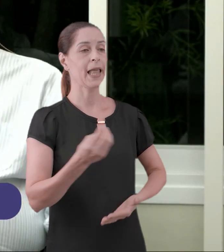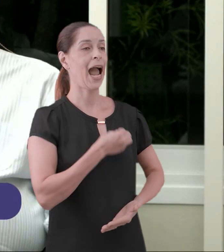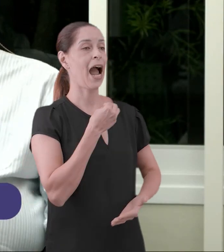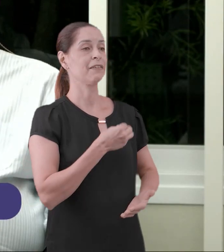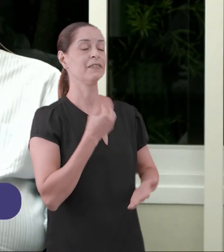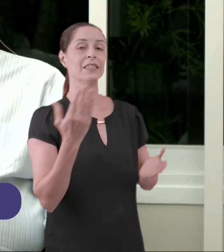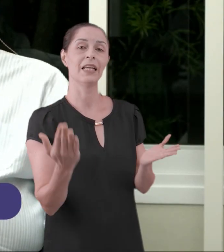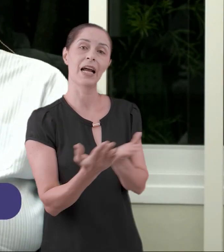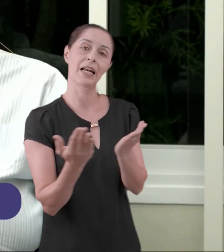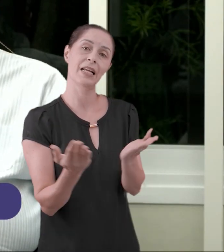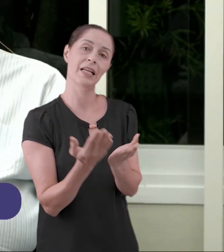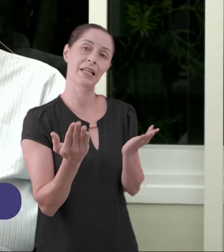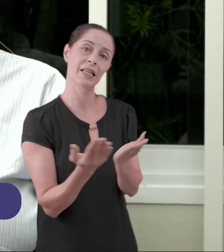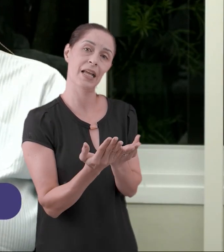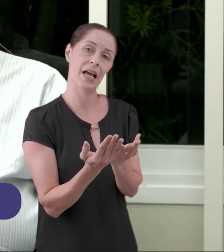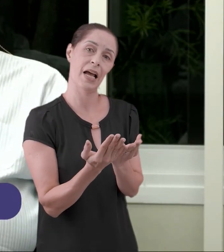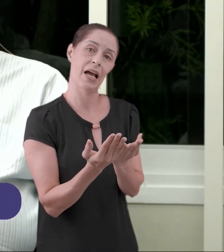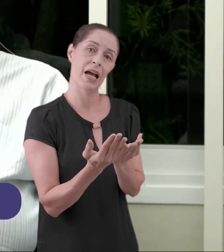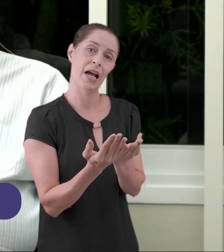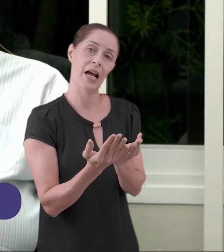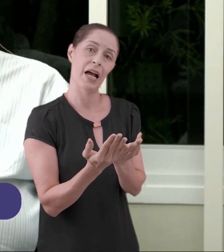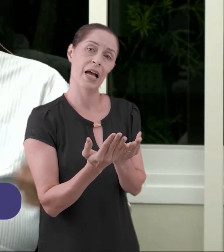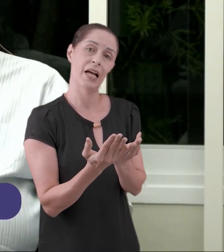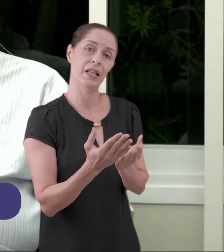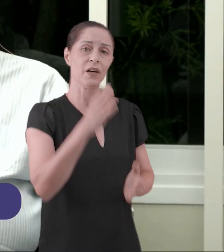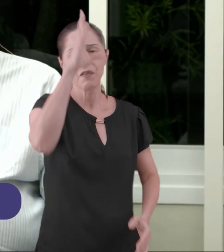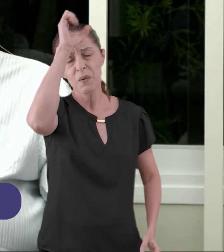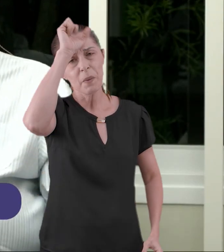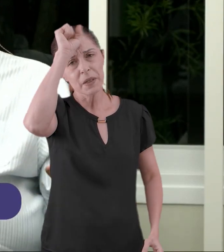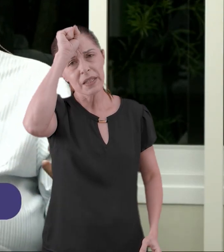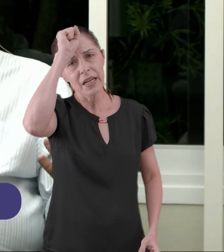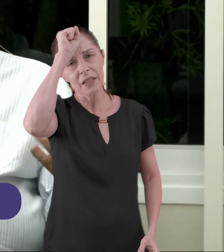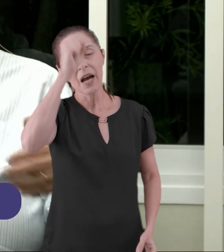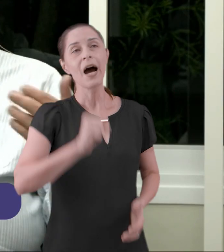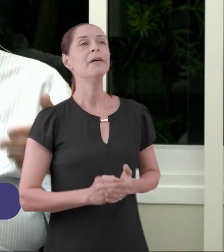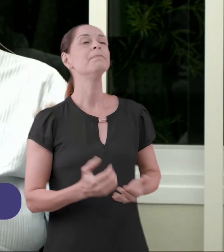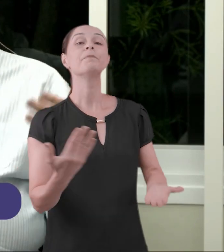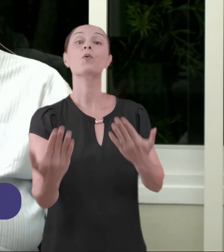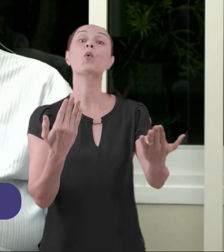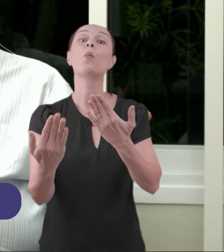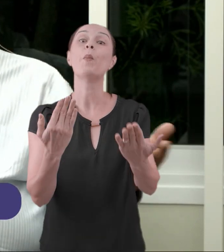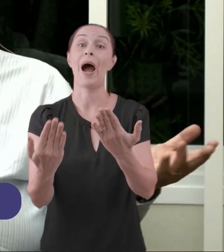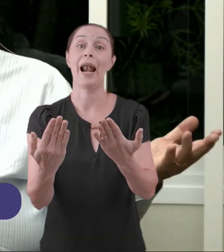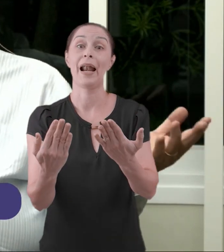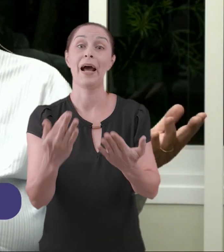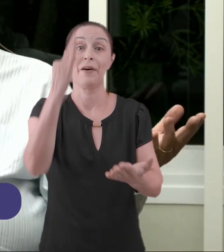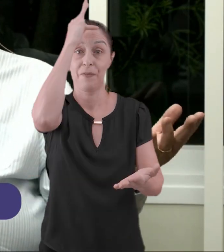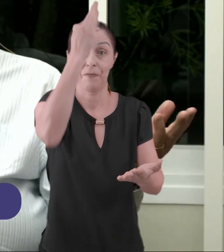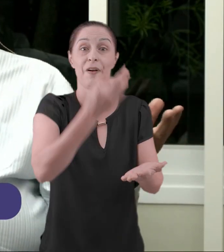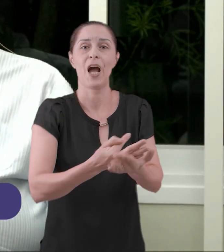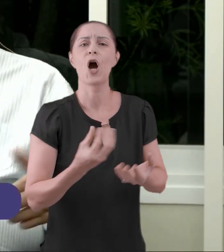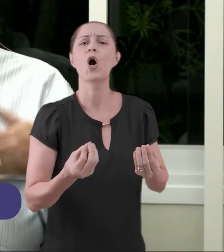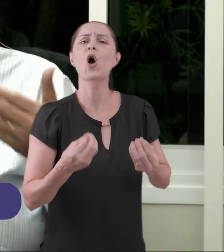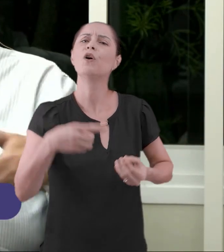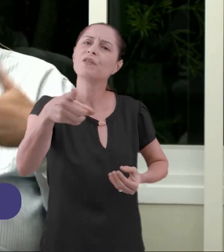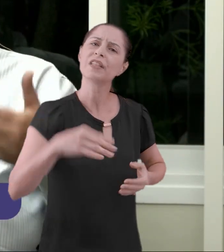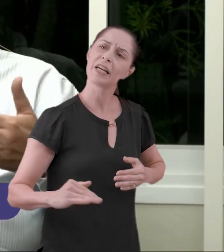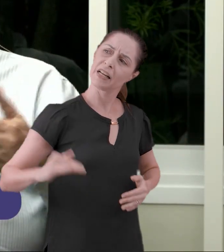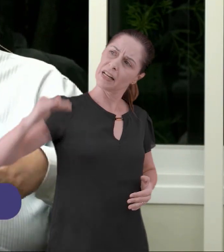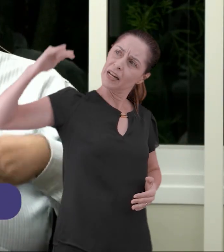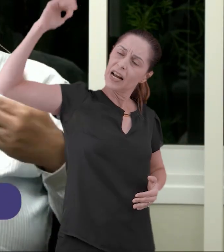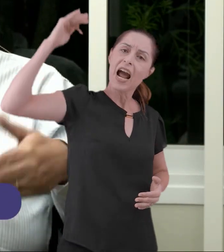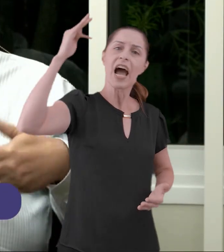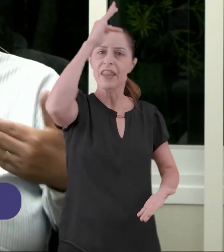é um percurso. Você vai aprendendo, você vai desenvolvendo. É igual a fé. Como é que você cresce na fé, né? É